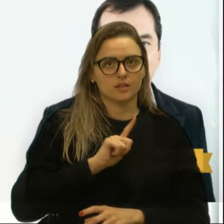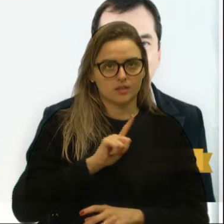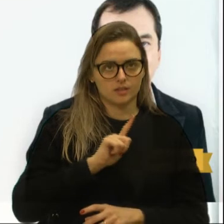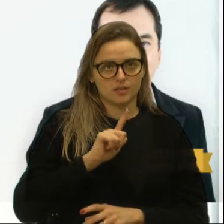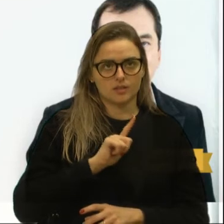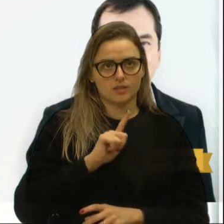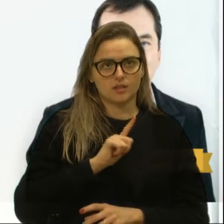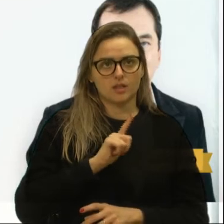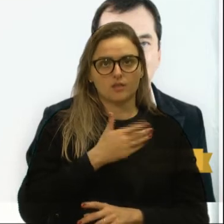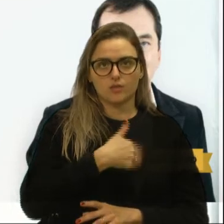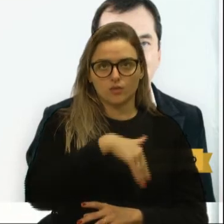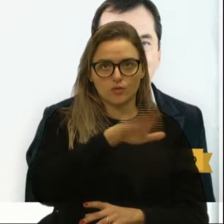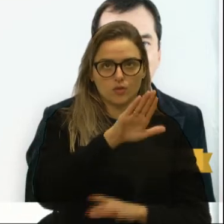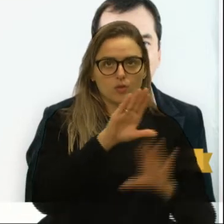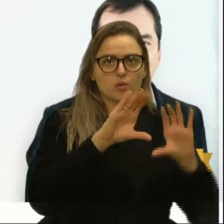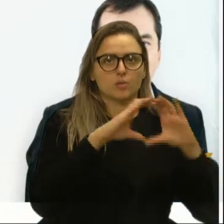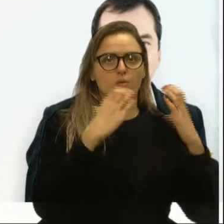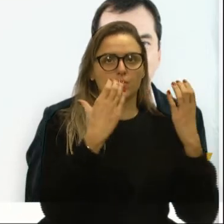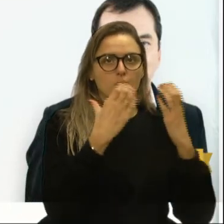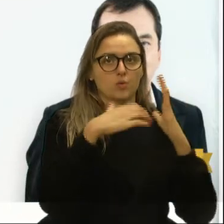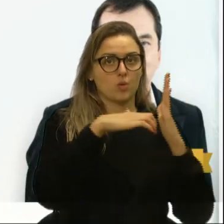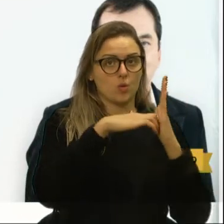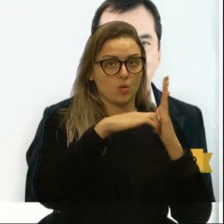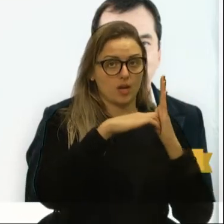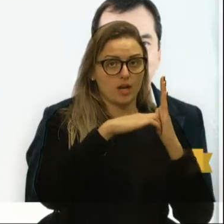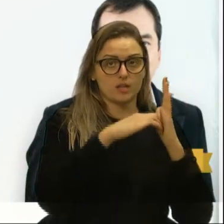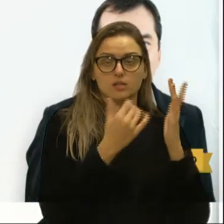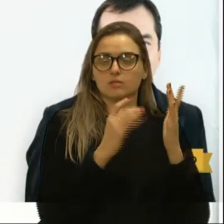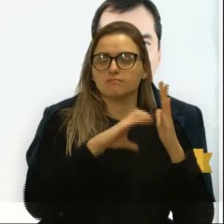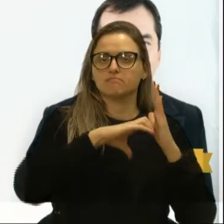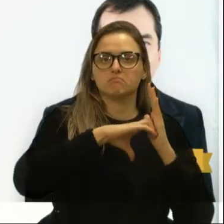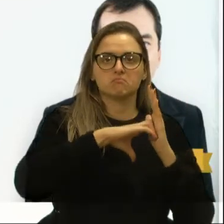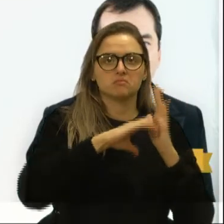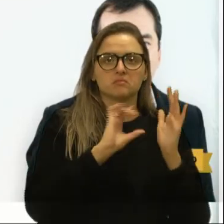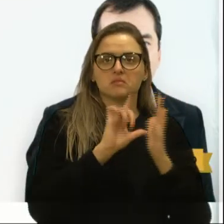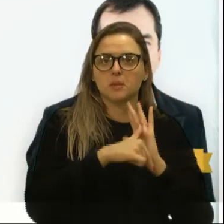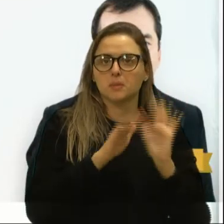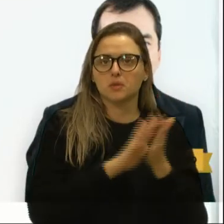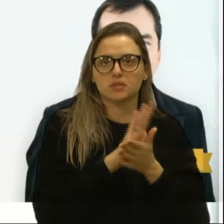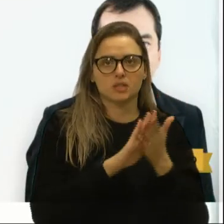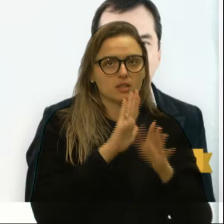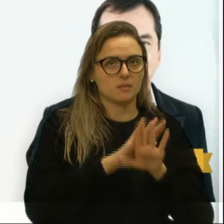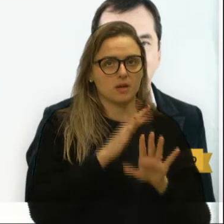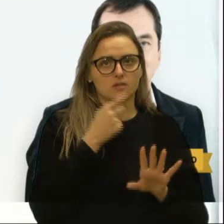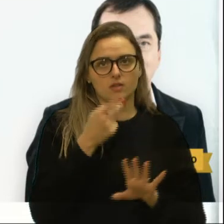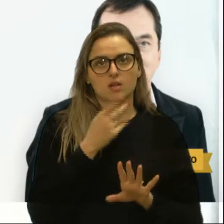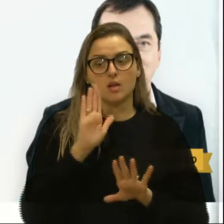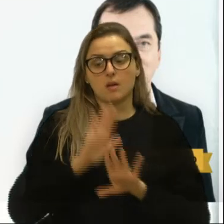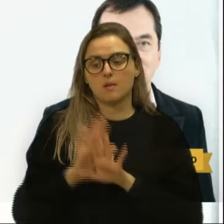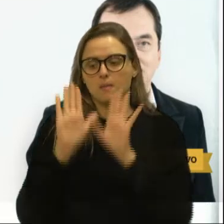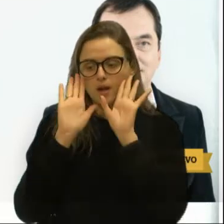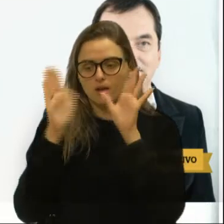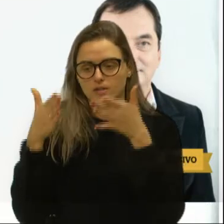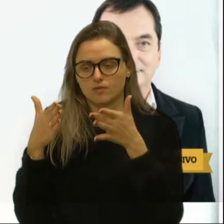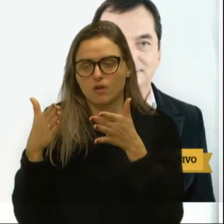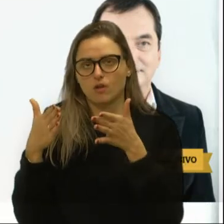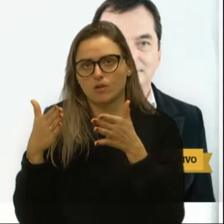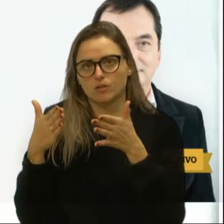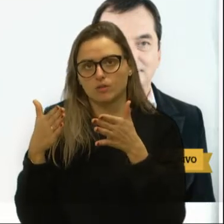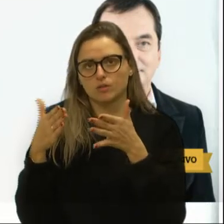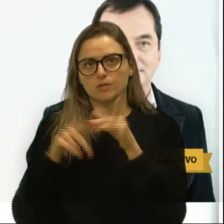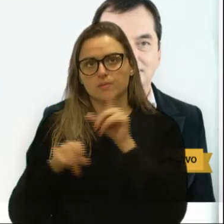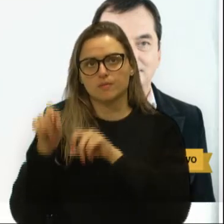para o Congresso em fevereiro, mas não se ouve mais falar. Ficou mais forte